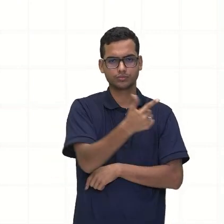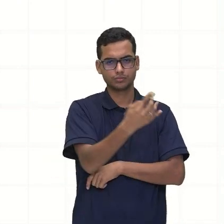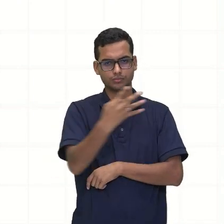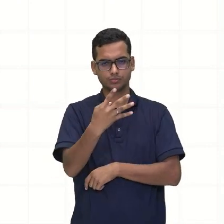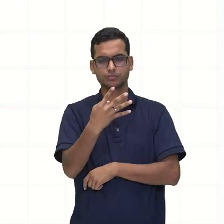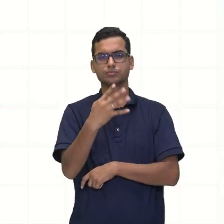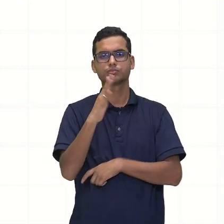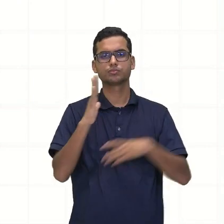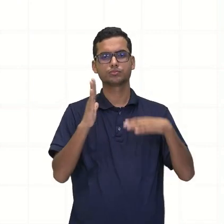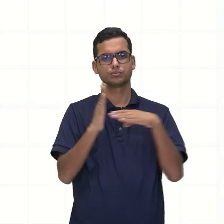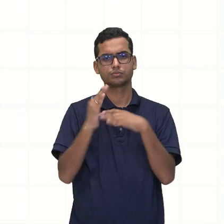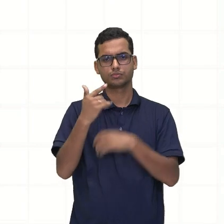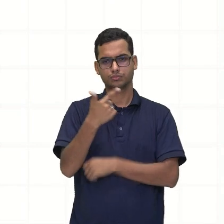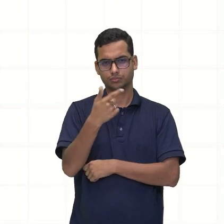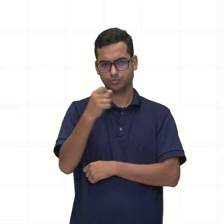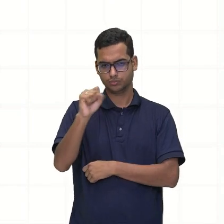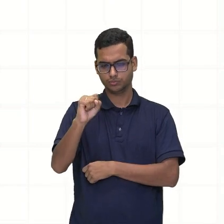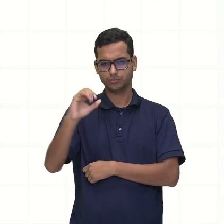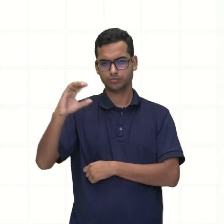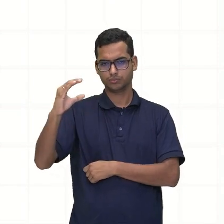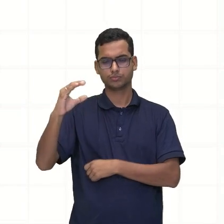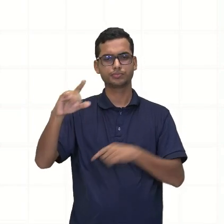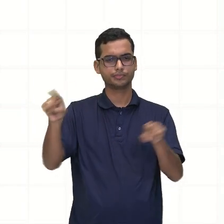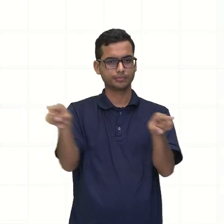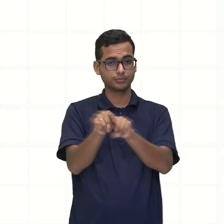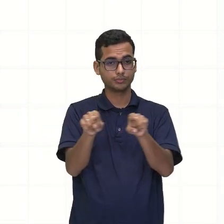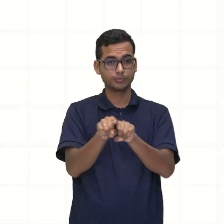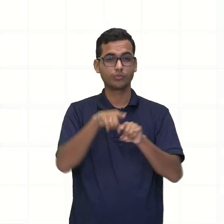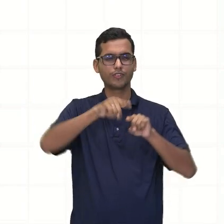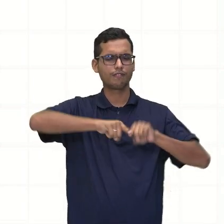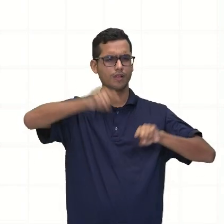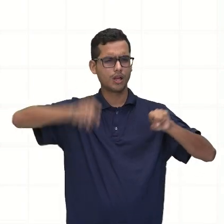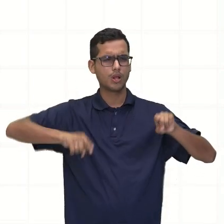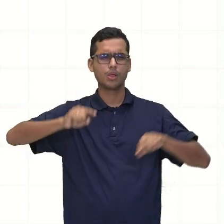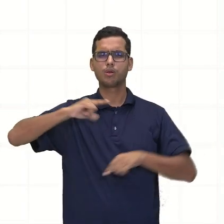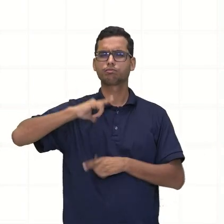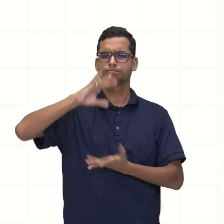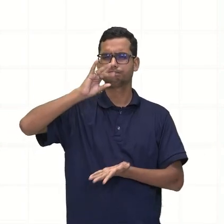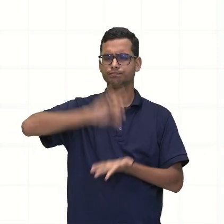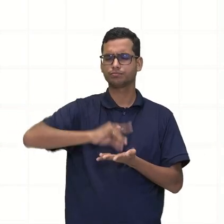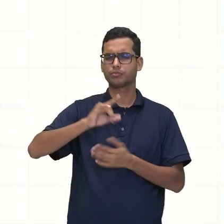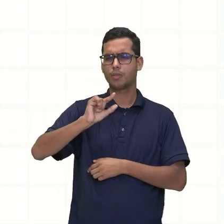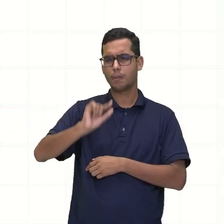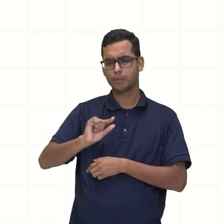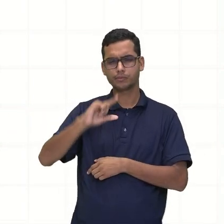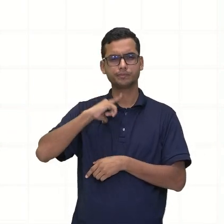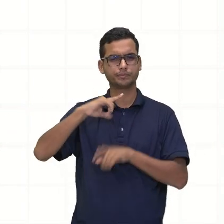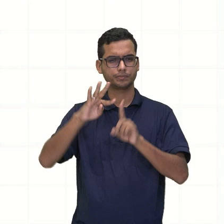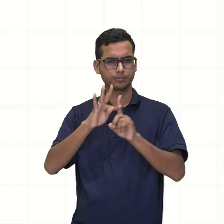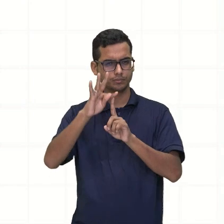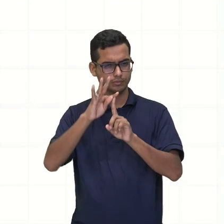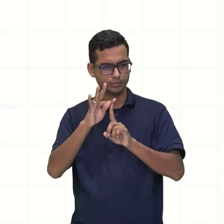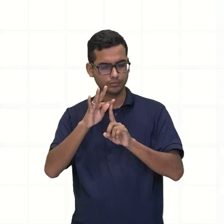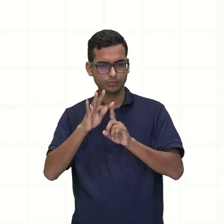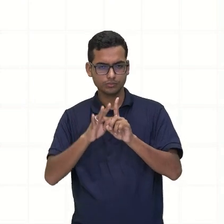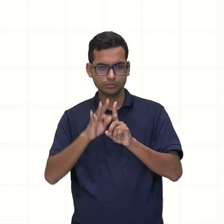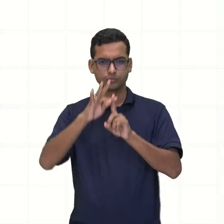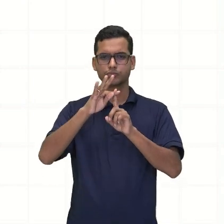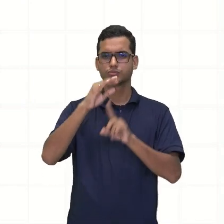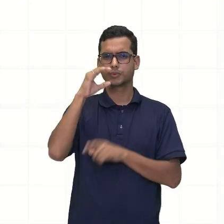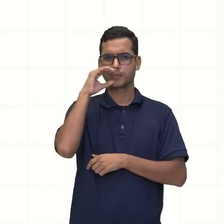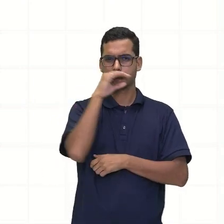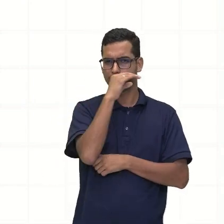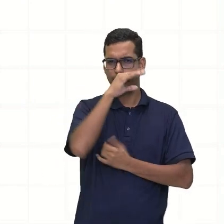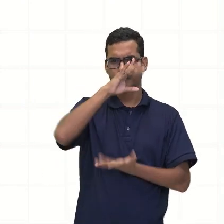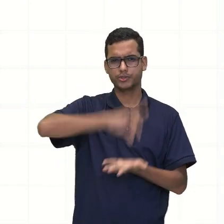bom? E aí nós temos poucas variações com relação à temperatura mais elevada e